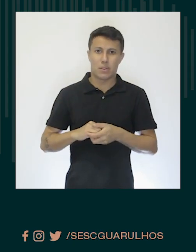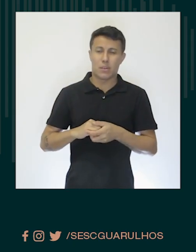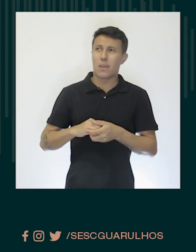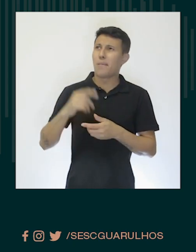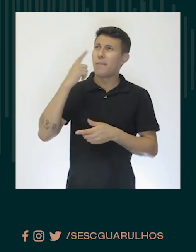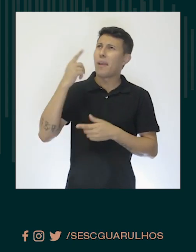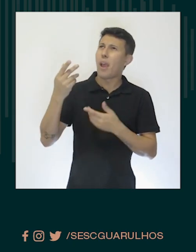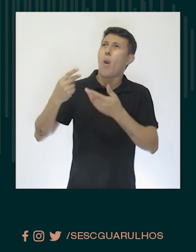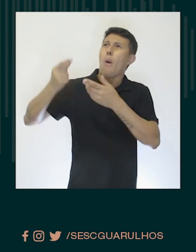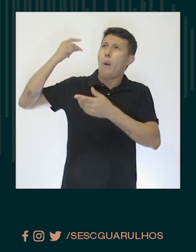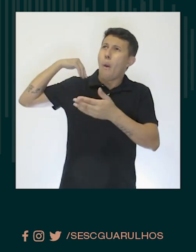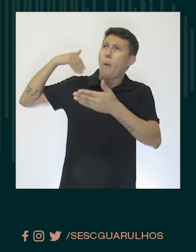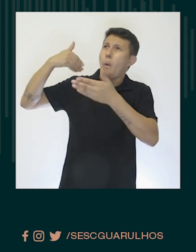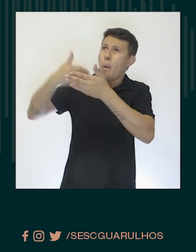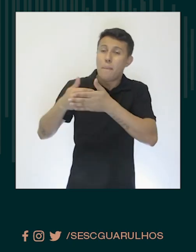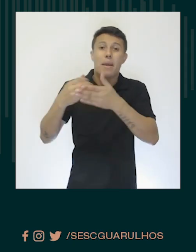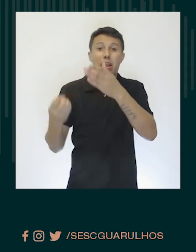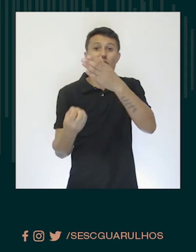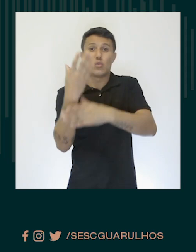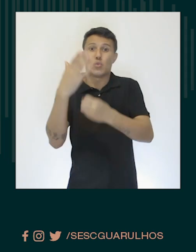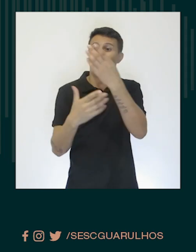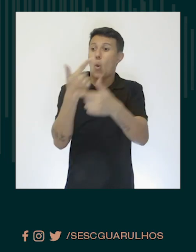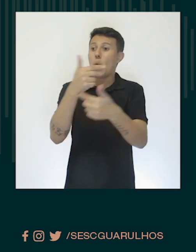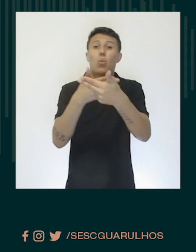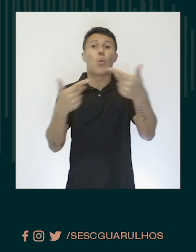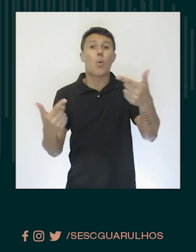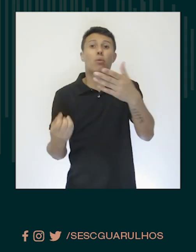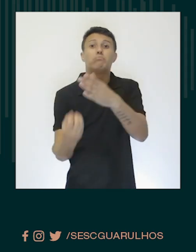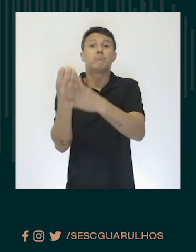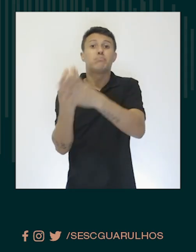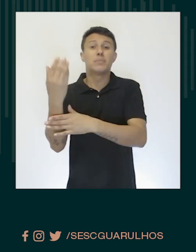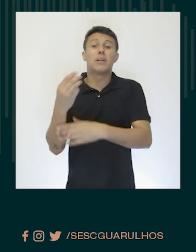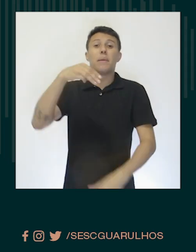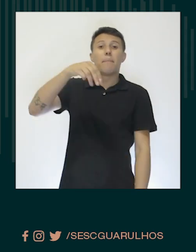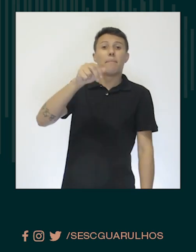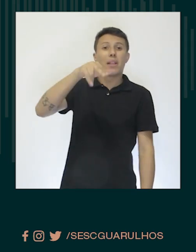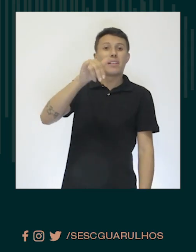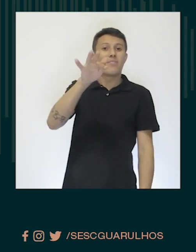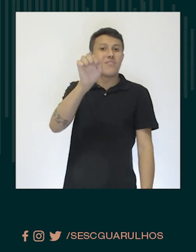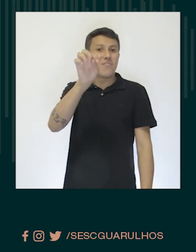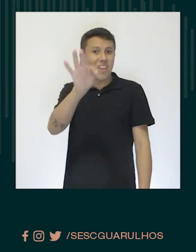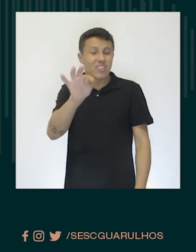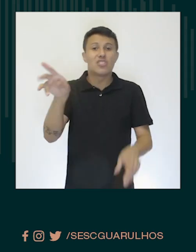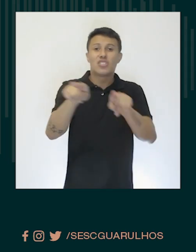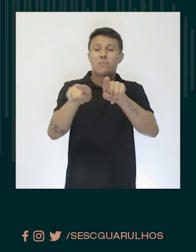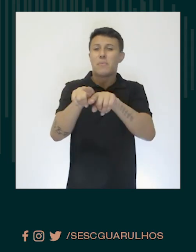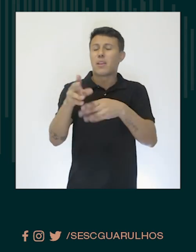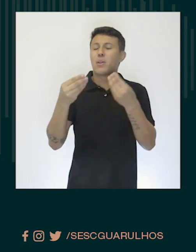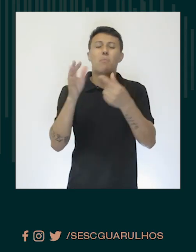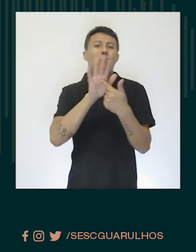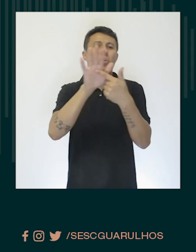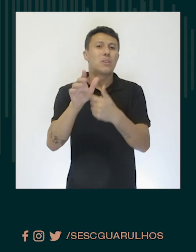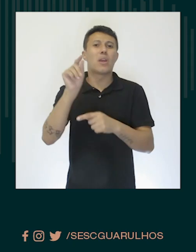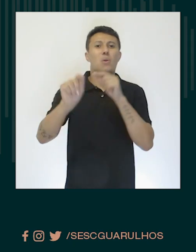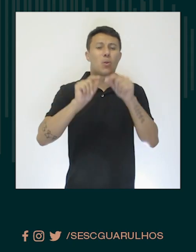cumpriu o papel que ele tinha e a gente está desenvolvendo outras coisas. Então o Manifest era essa parada, abrir espaço para